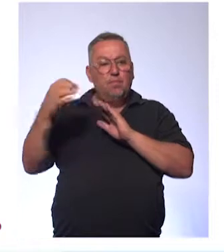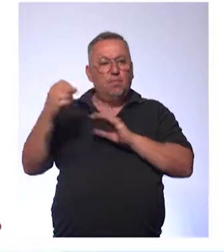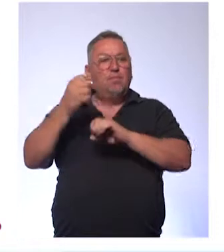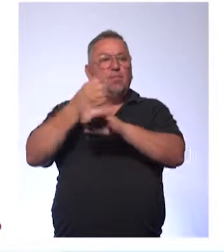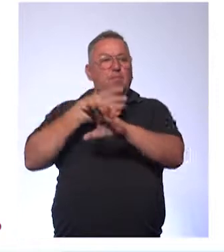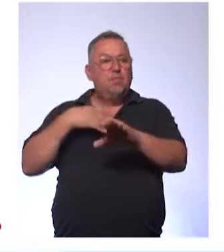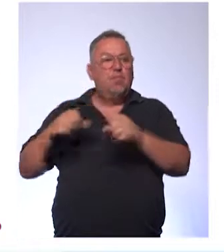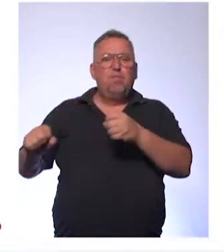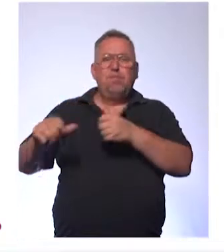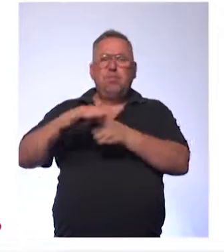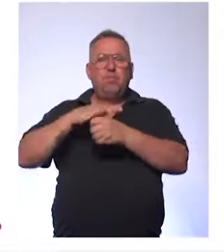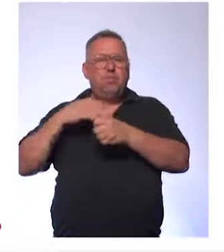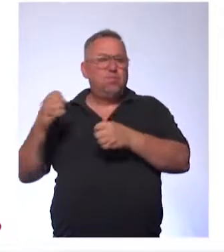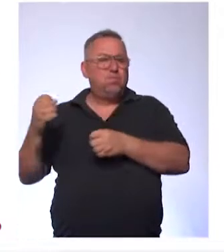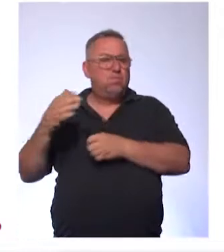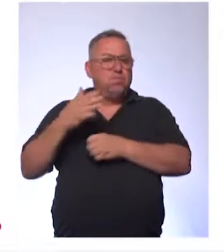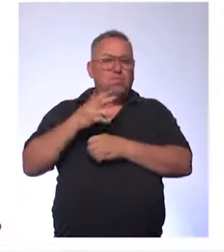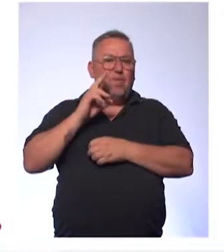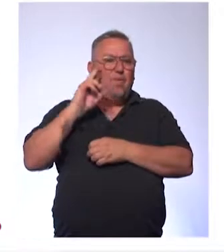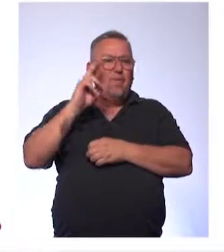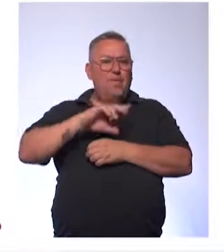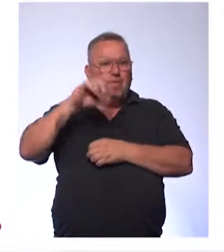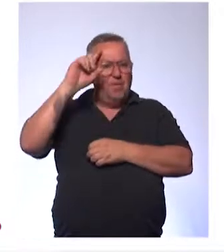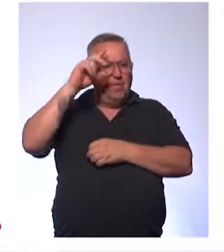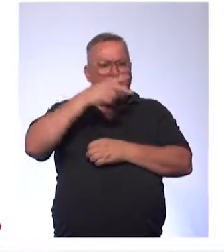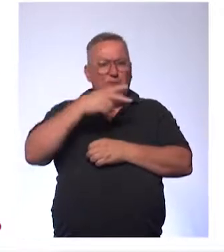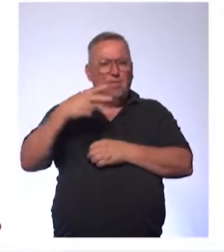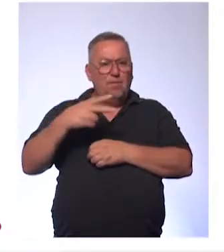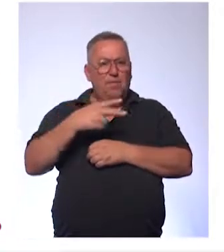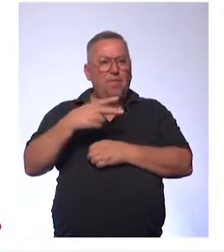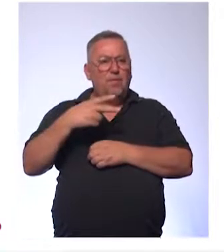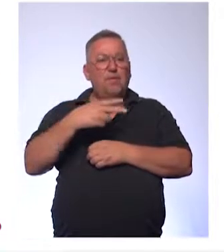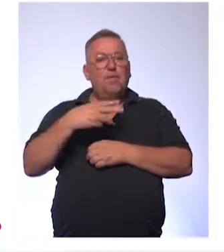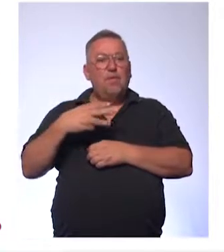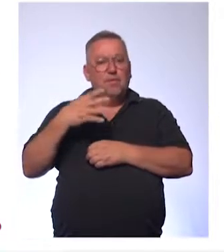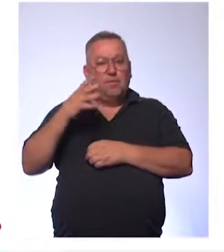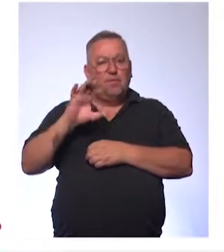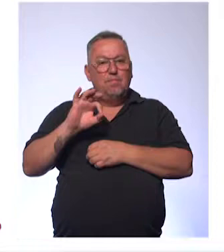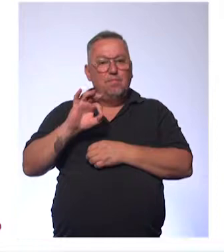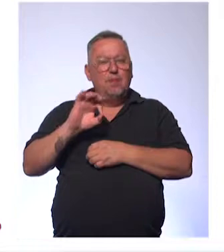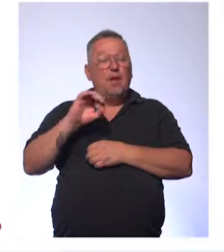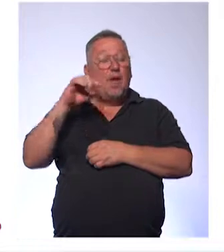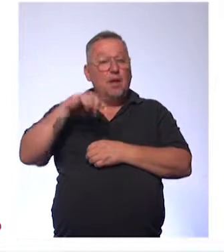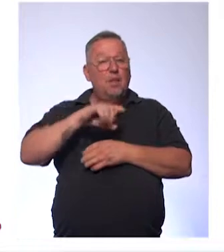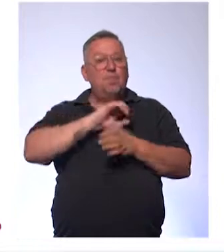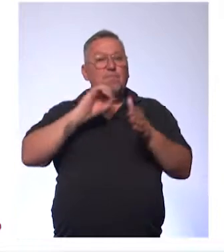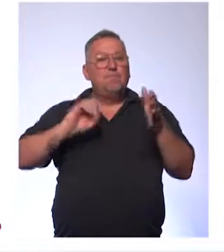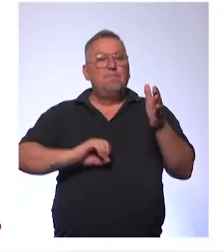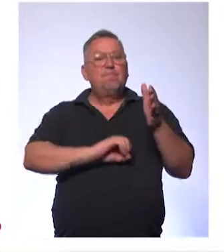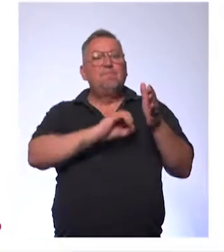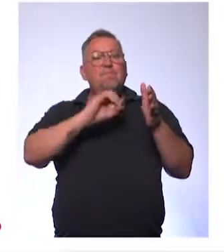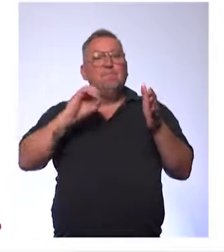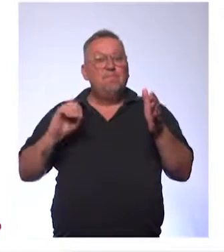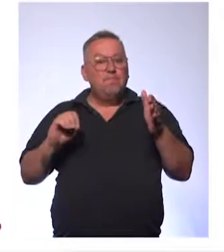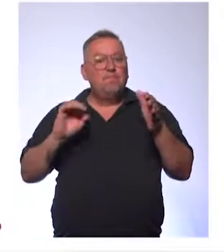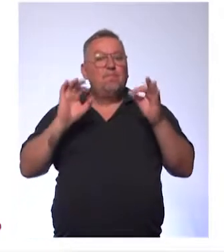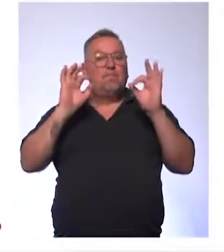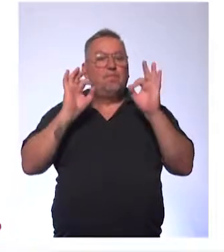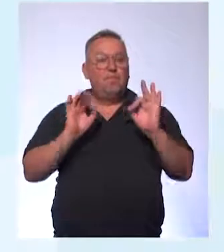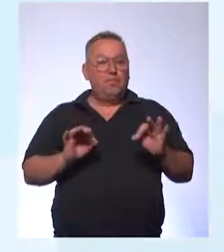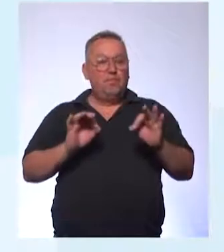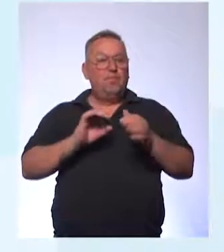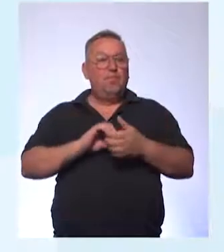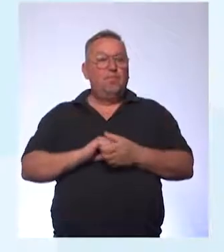de novidades, e é um incentivo para vocês acompanharem pelos canais do CMSP, nos dias 22 e